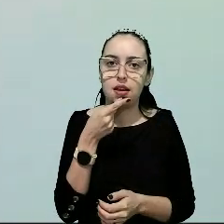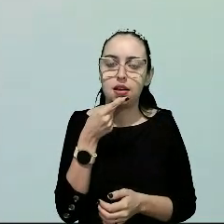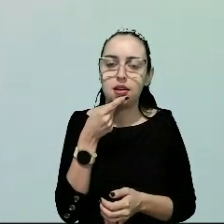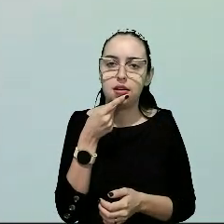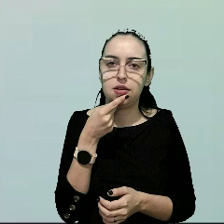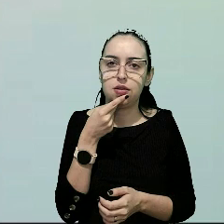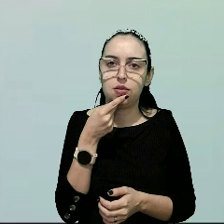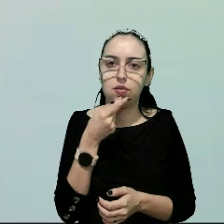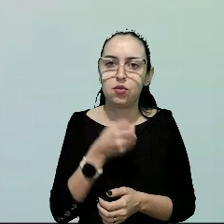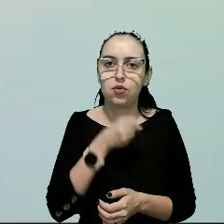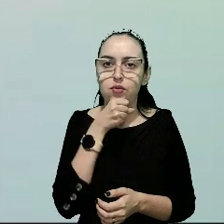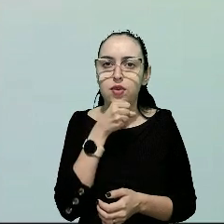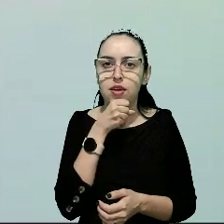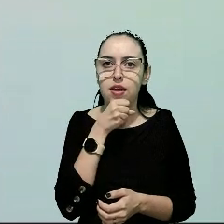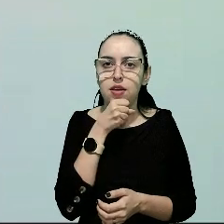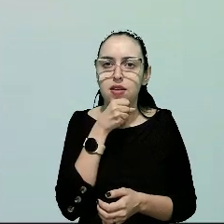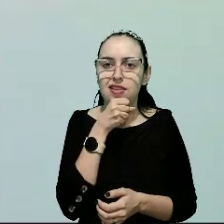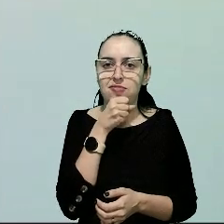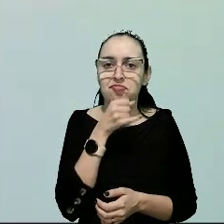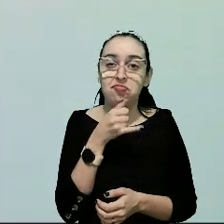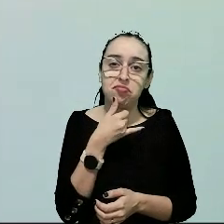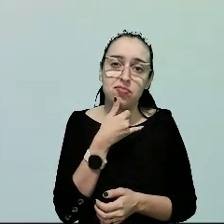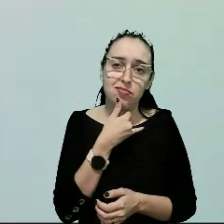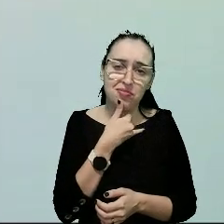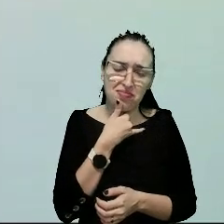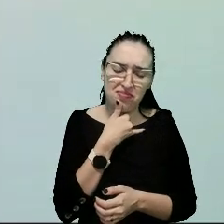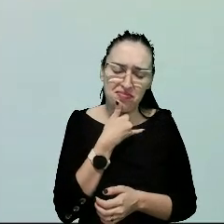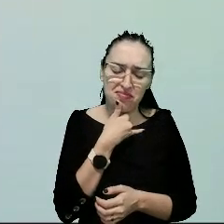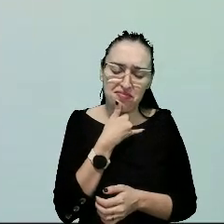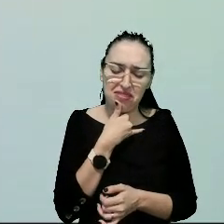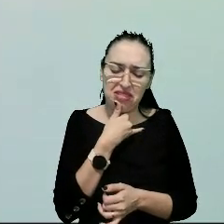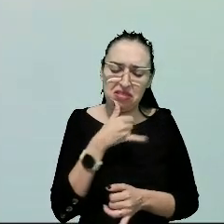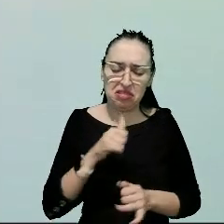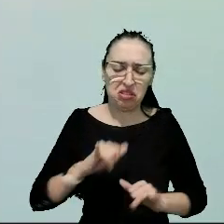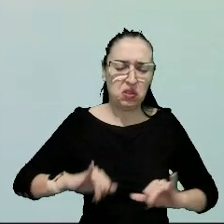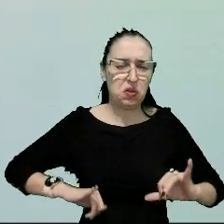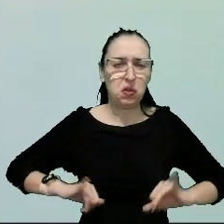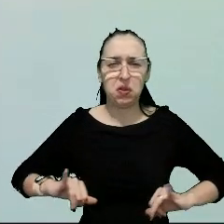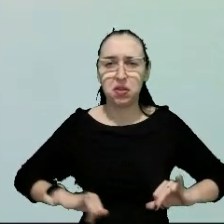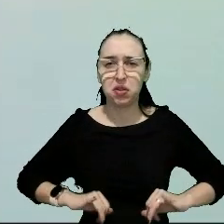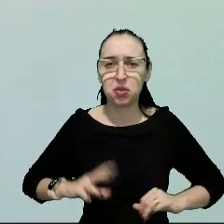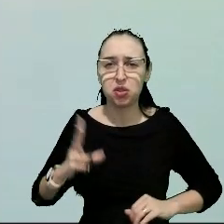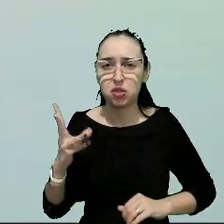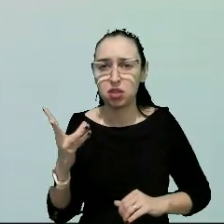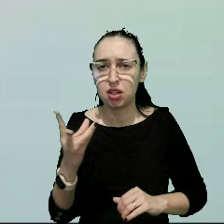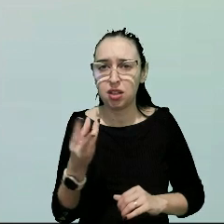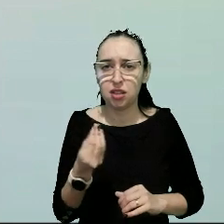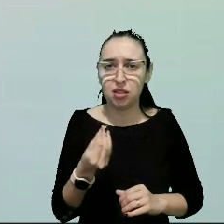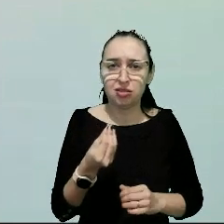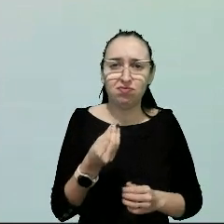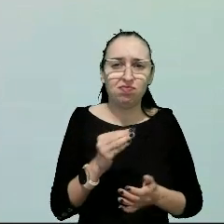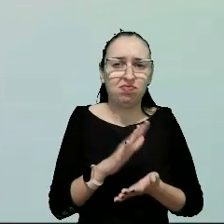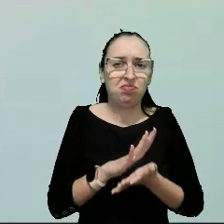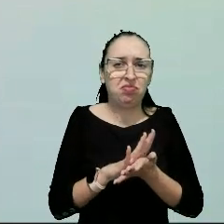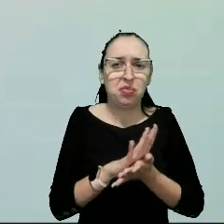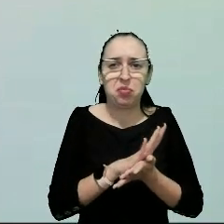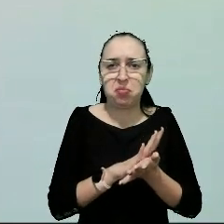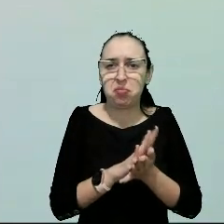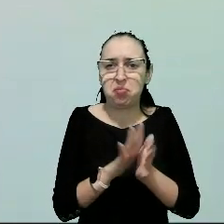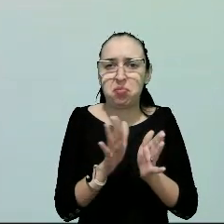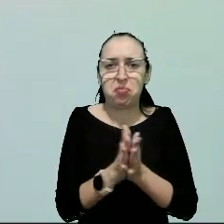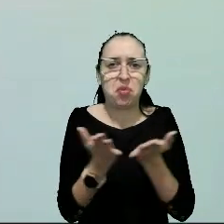diz que o envelhecimento é cruel. É uma fase de muita